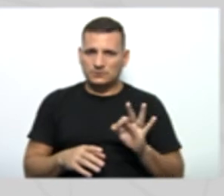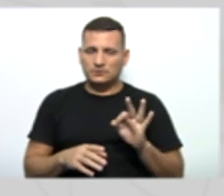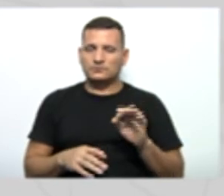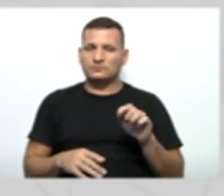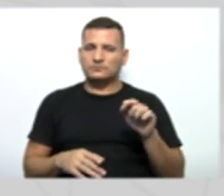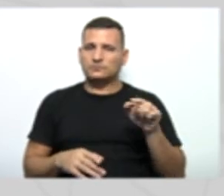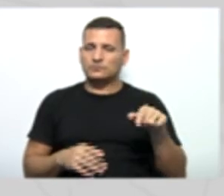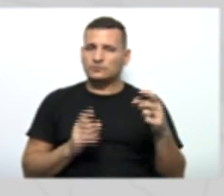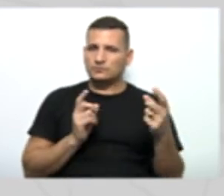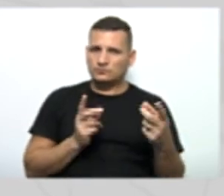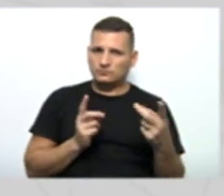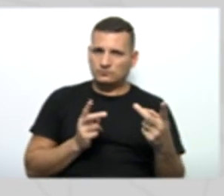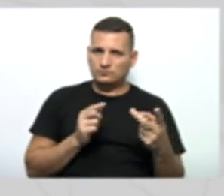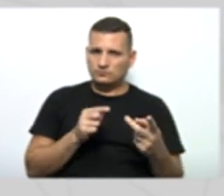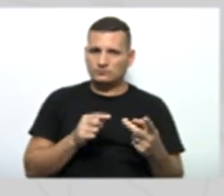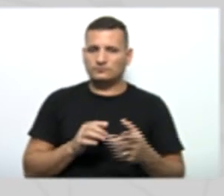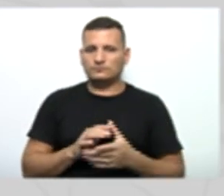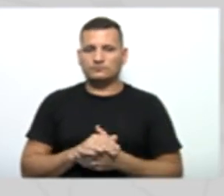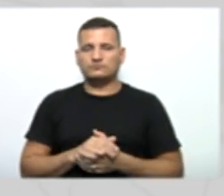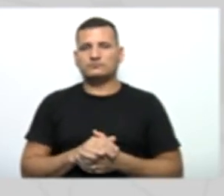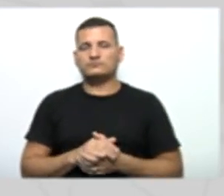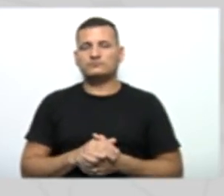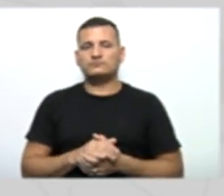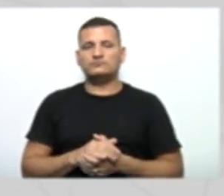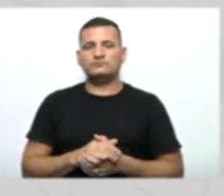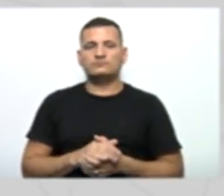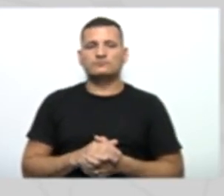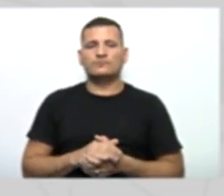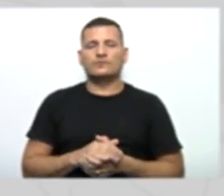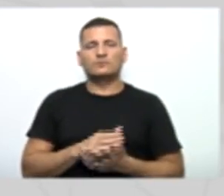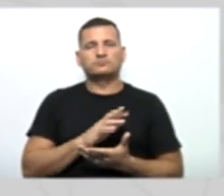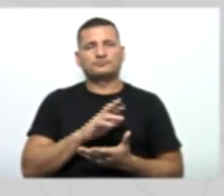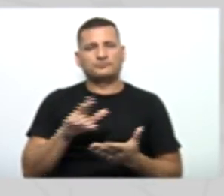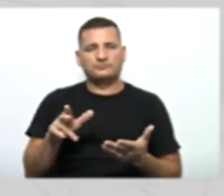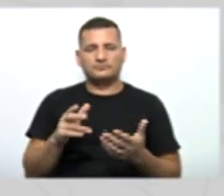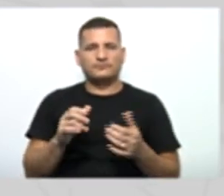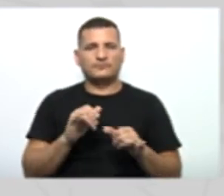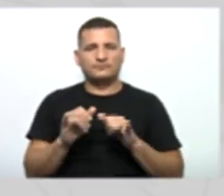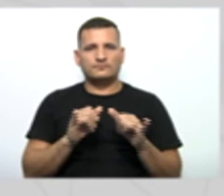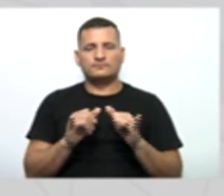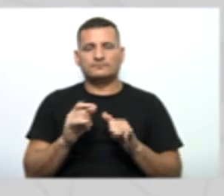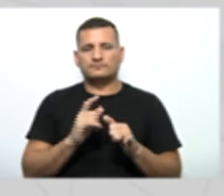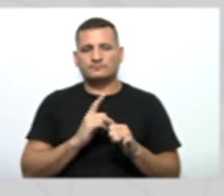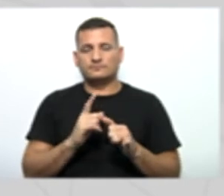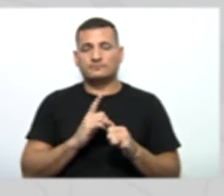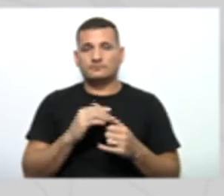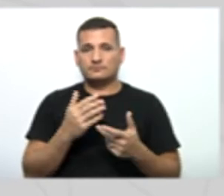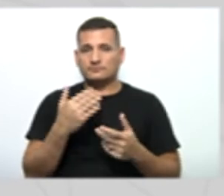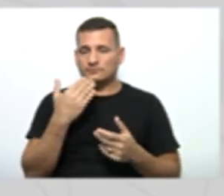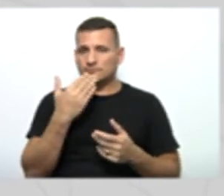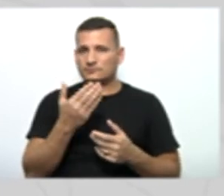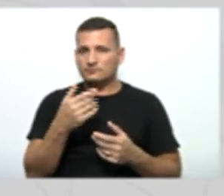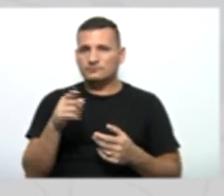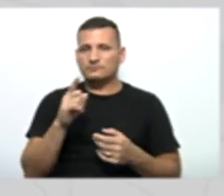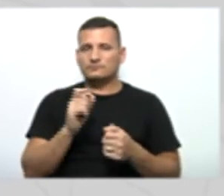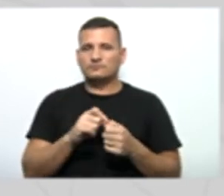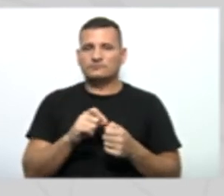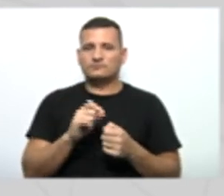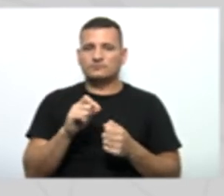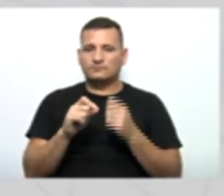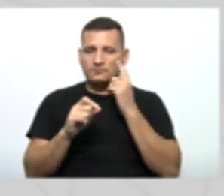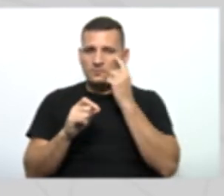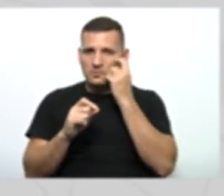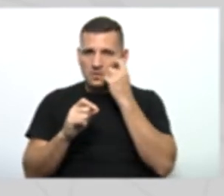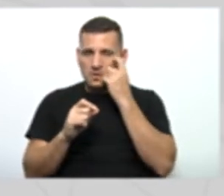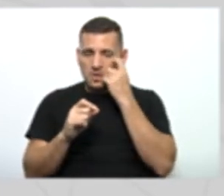ó, são muitas informações aí para vocês, ó. E aí a gente pediu para vocês fazer o quê? Ó? Identifique as classes